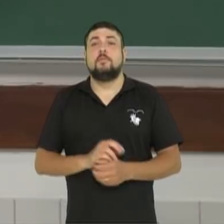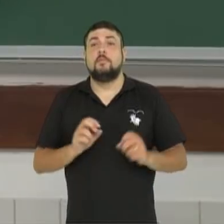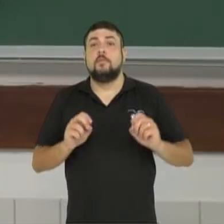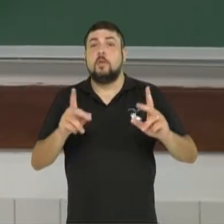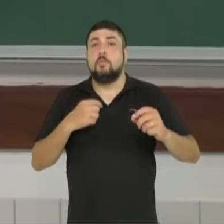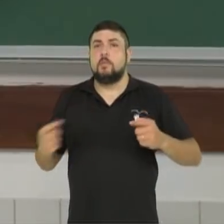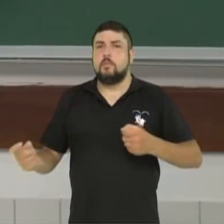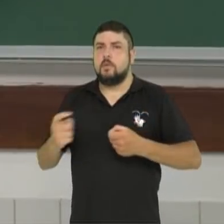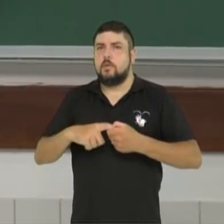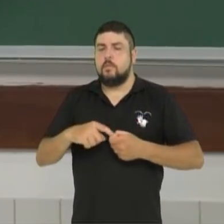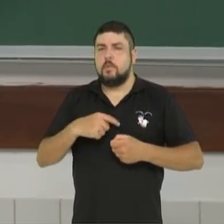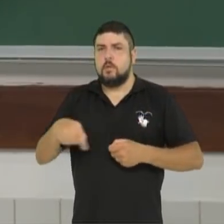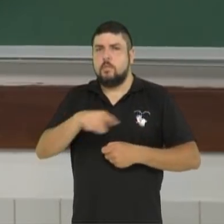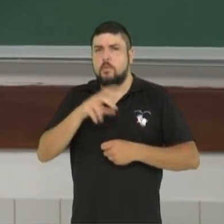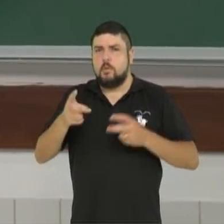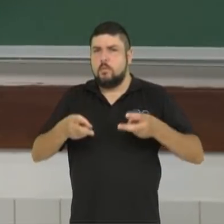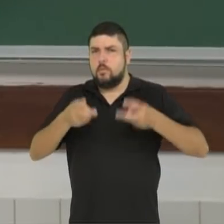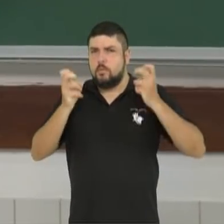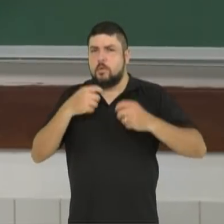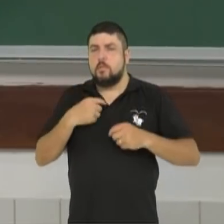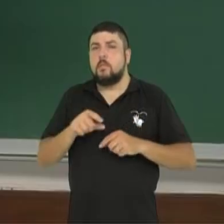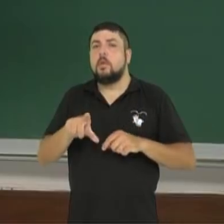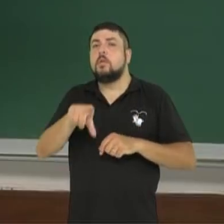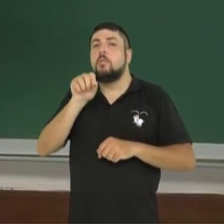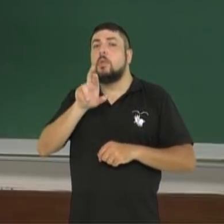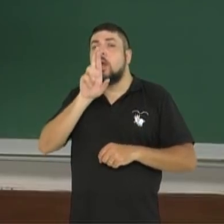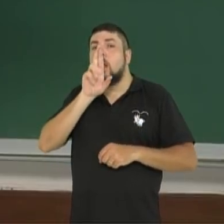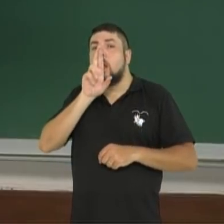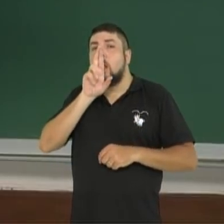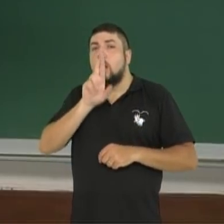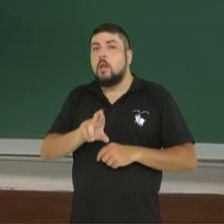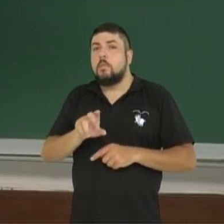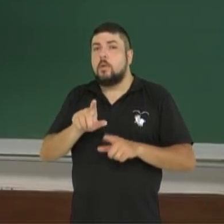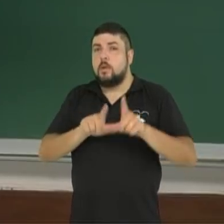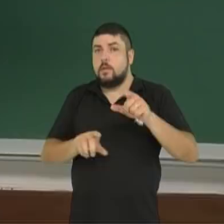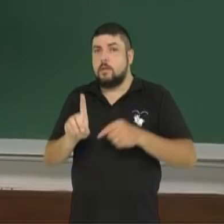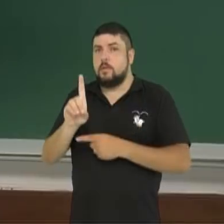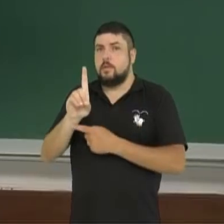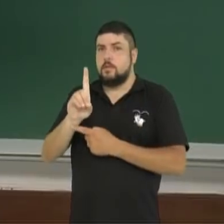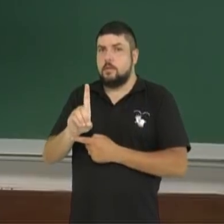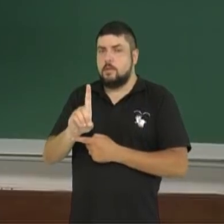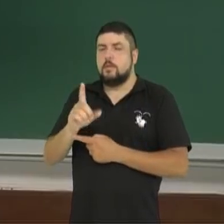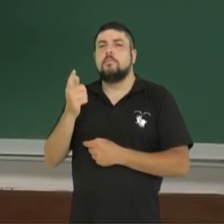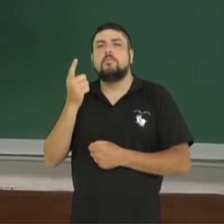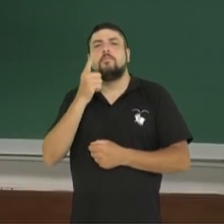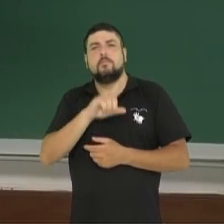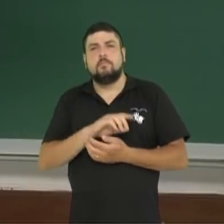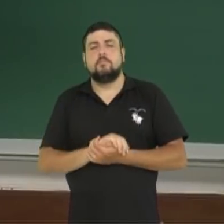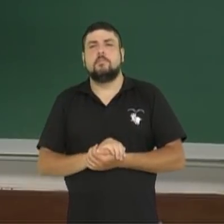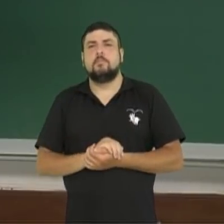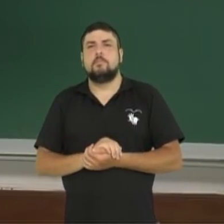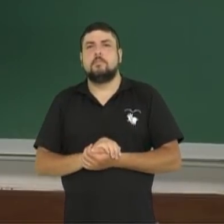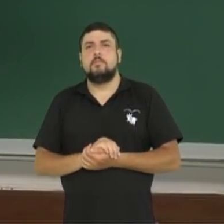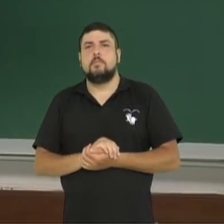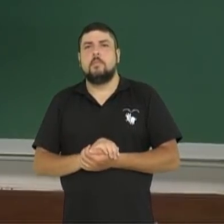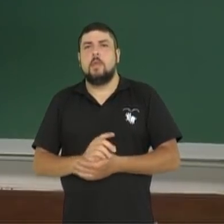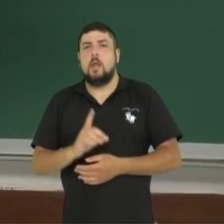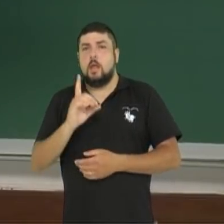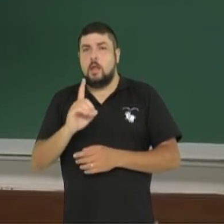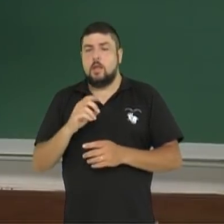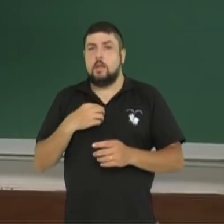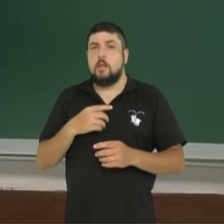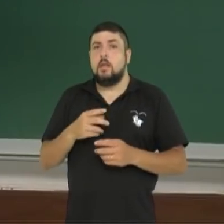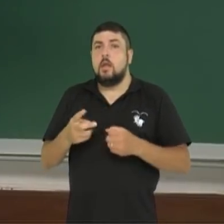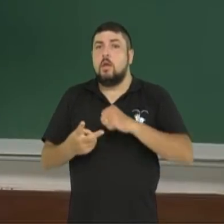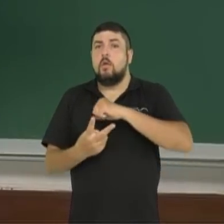Retornando então, pessoal, observem que quem assinalou a letra D acertou. Né? Nós temos aqui o verbo dobrar, que termina